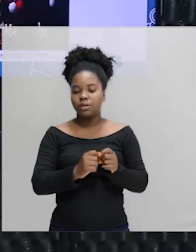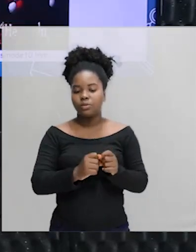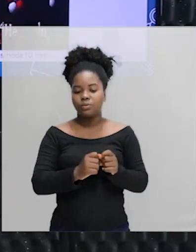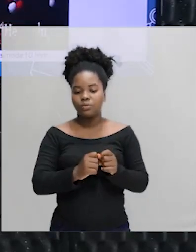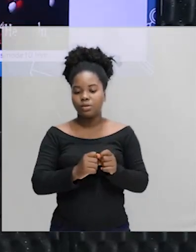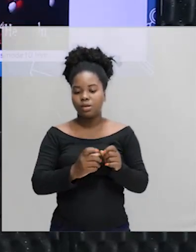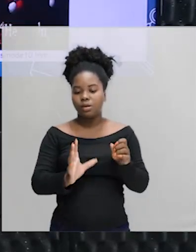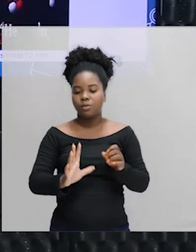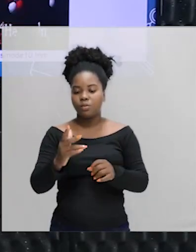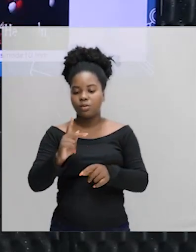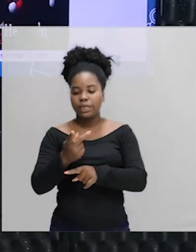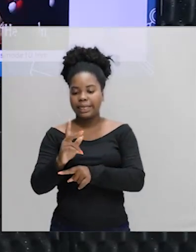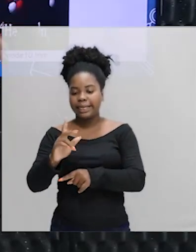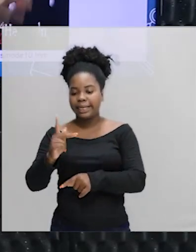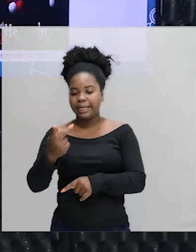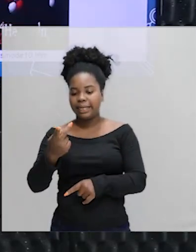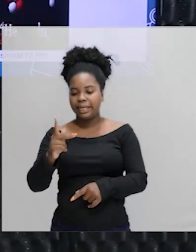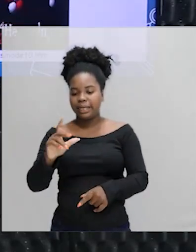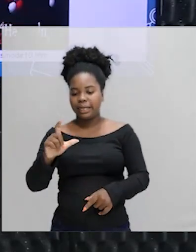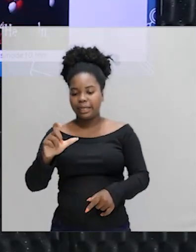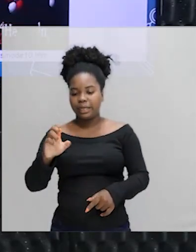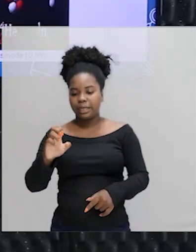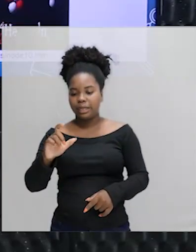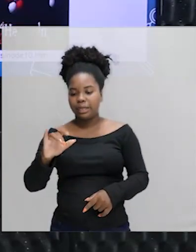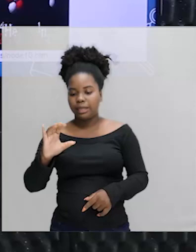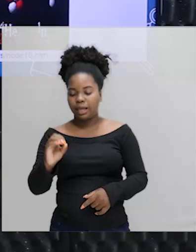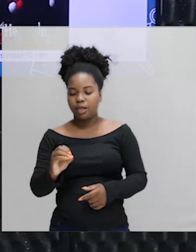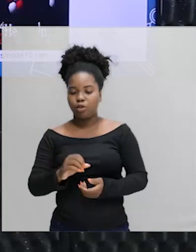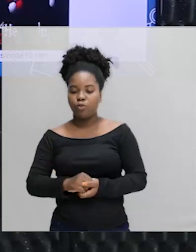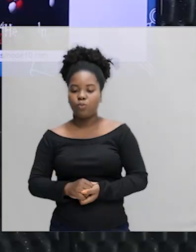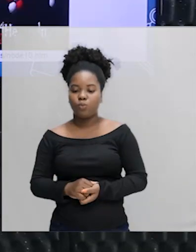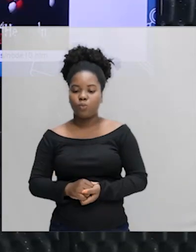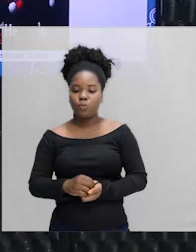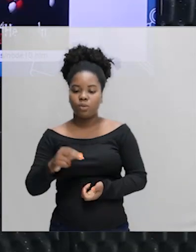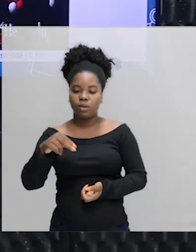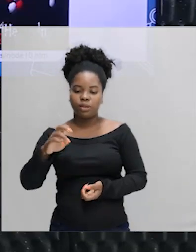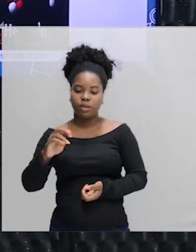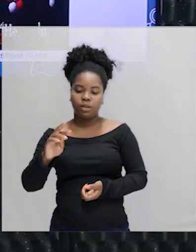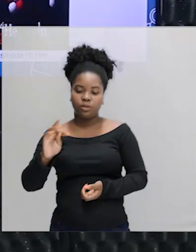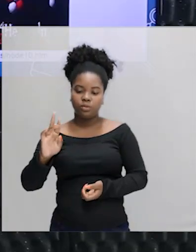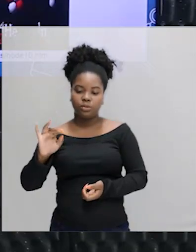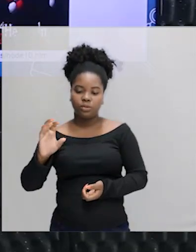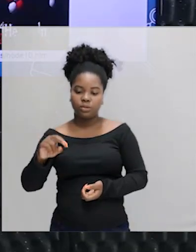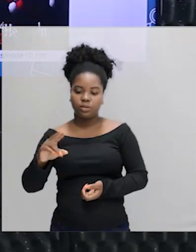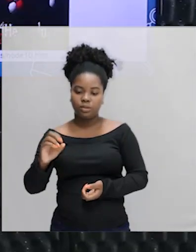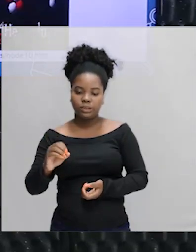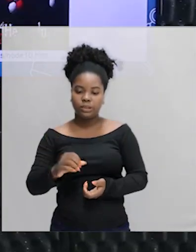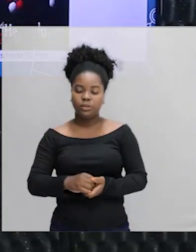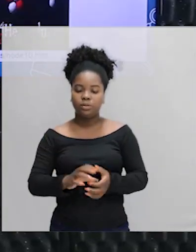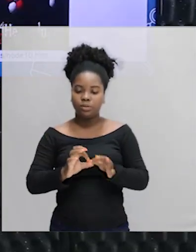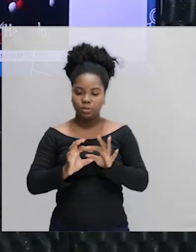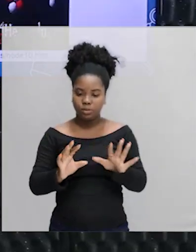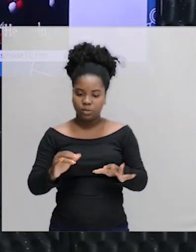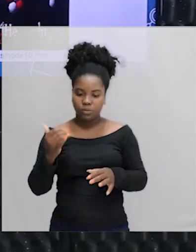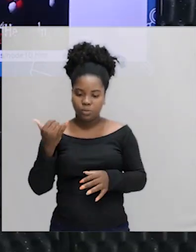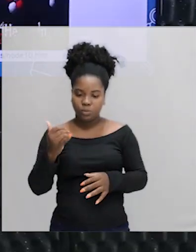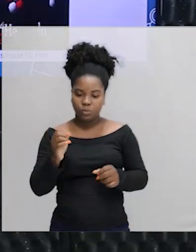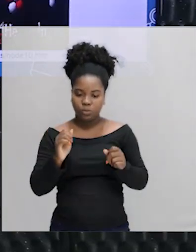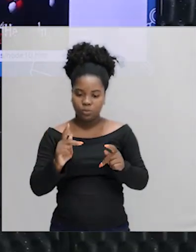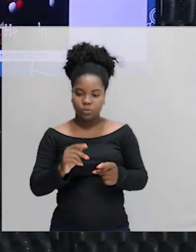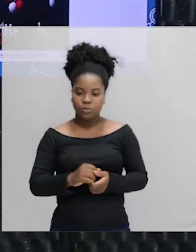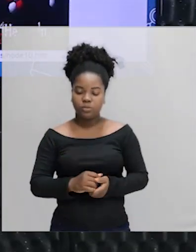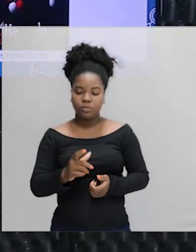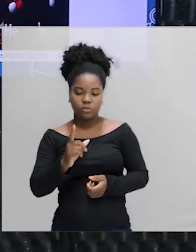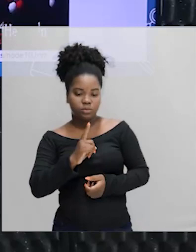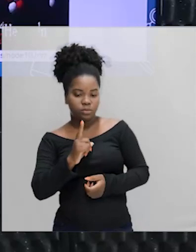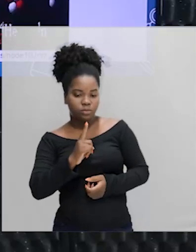hélio, né? Forma partícula de hélio na forma ali um neutrino, tá ok? Que é justamente a liberação de energia. Tá certo? Então